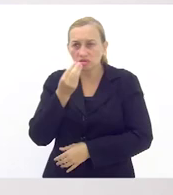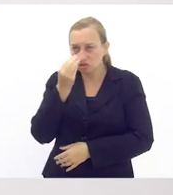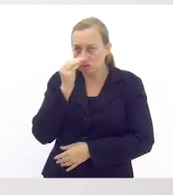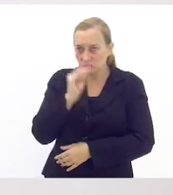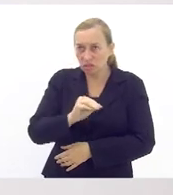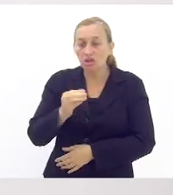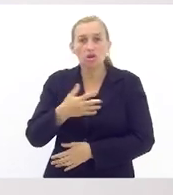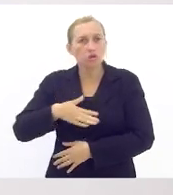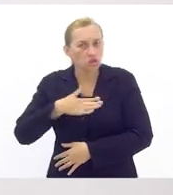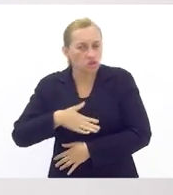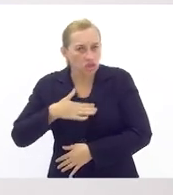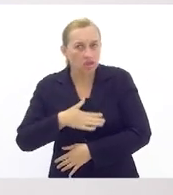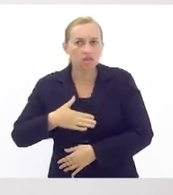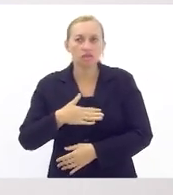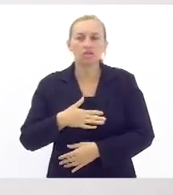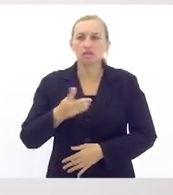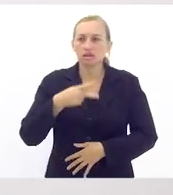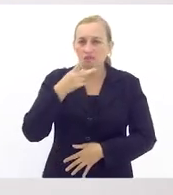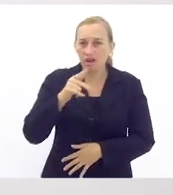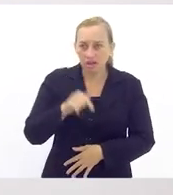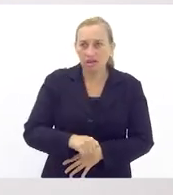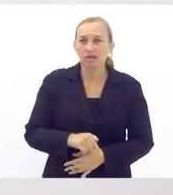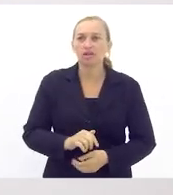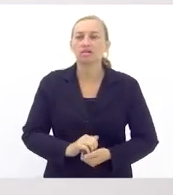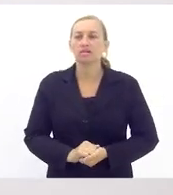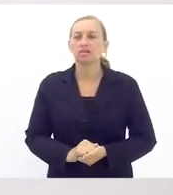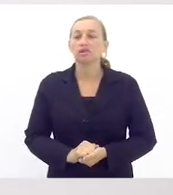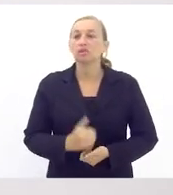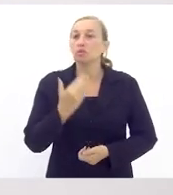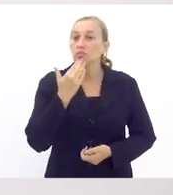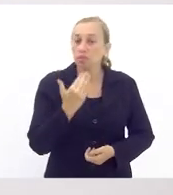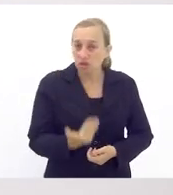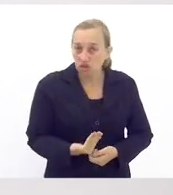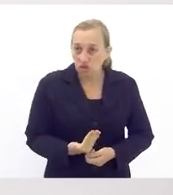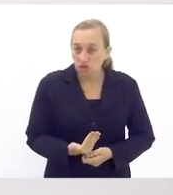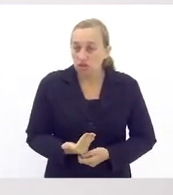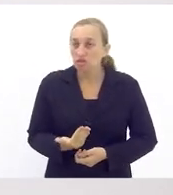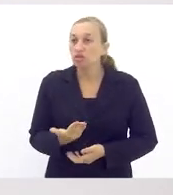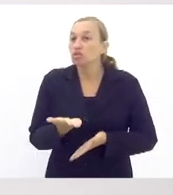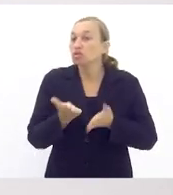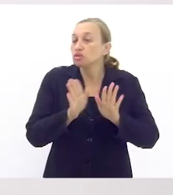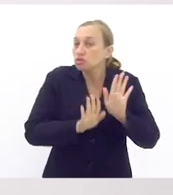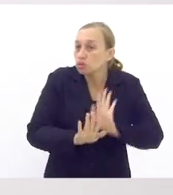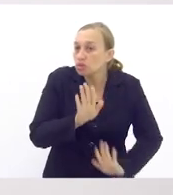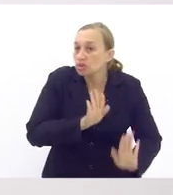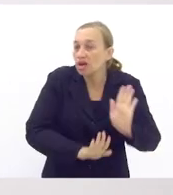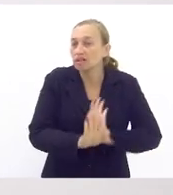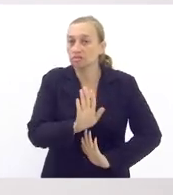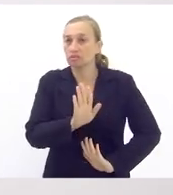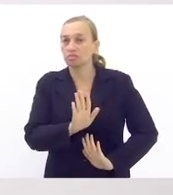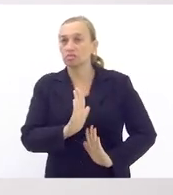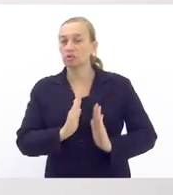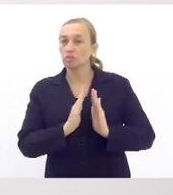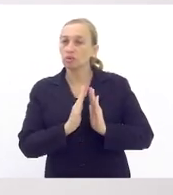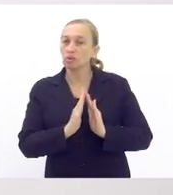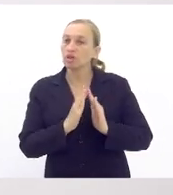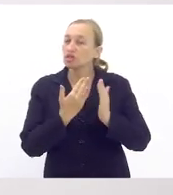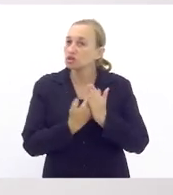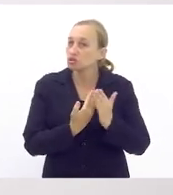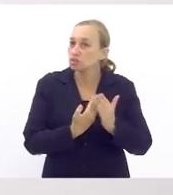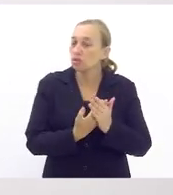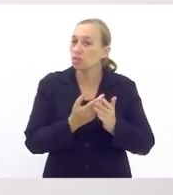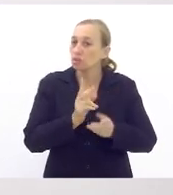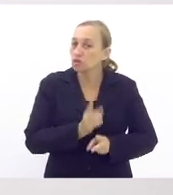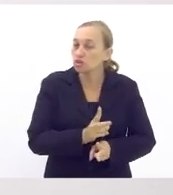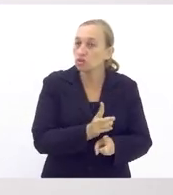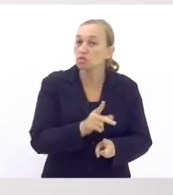muito de ratificar aqui o pedido de cuidado com esse material ele continua lá